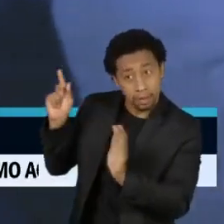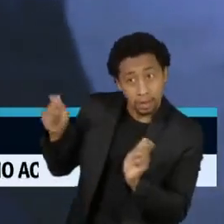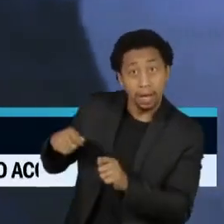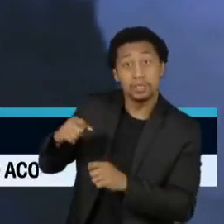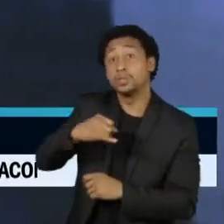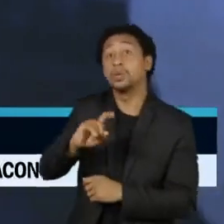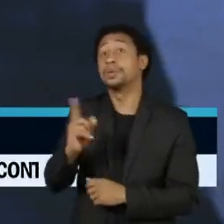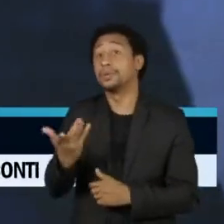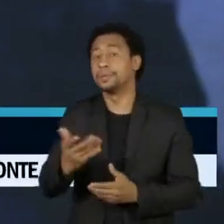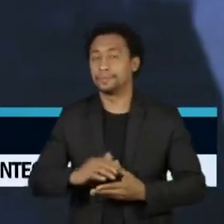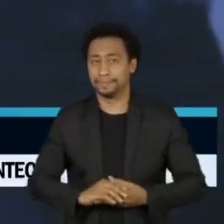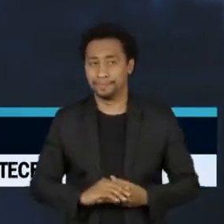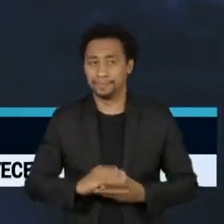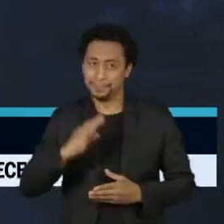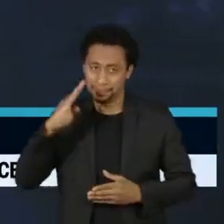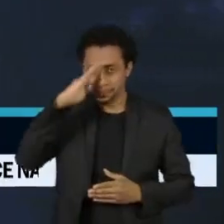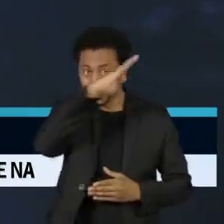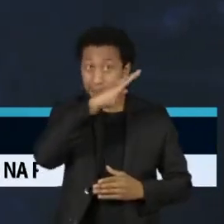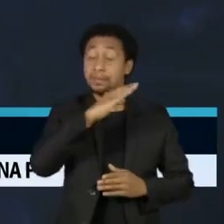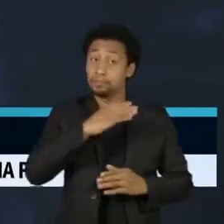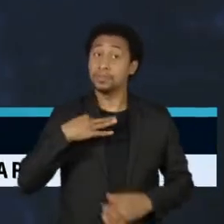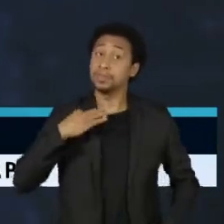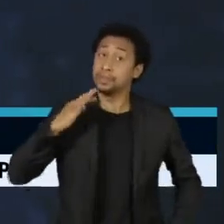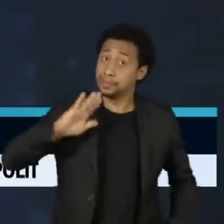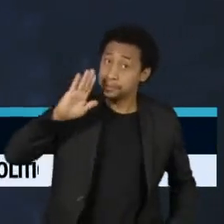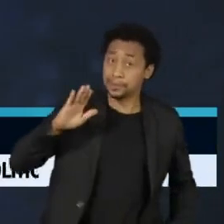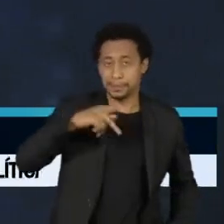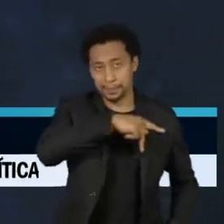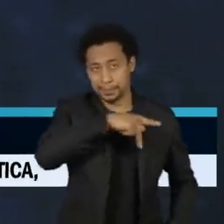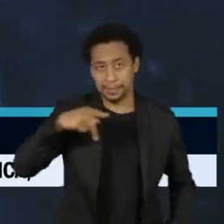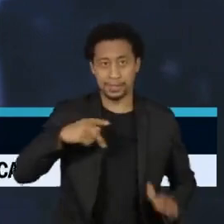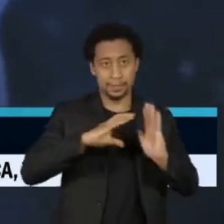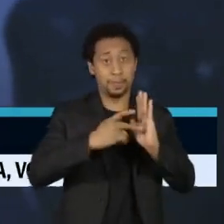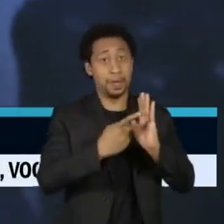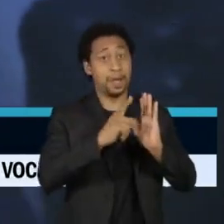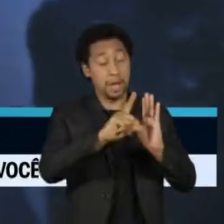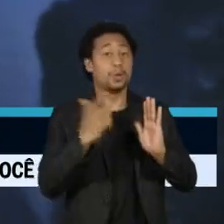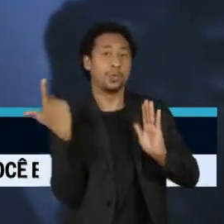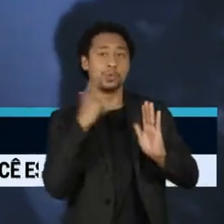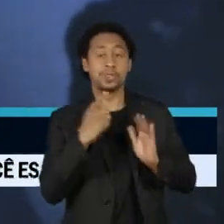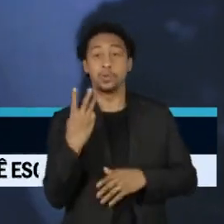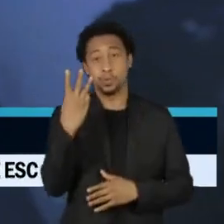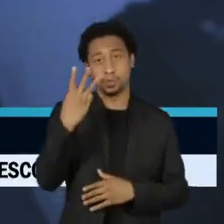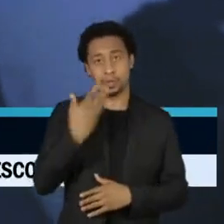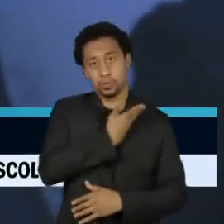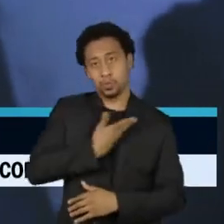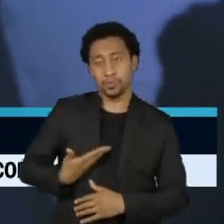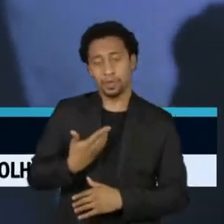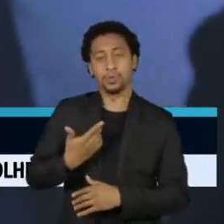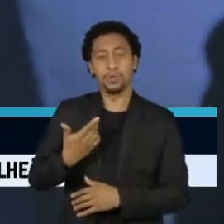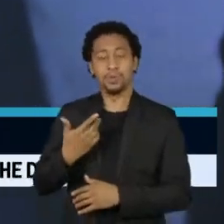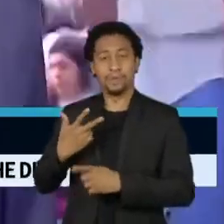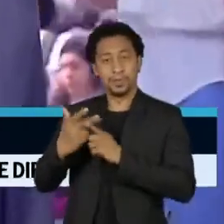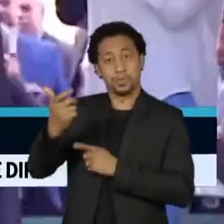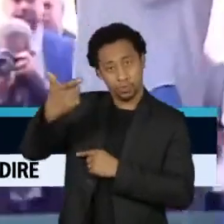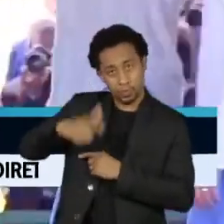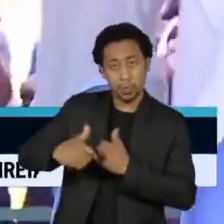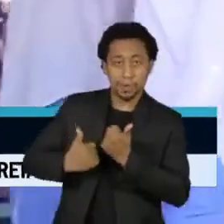O presidente Jair Bolsonaro, candidato à reeleição pelo PL, recebeu hoje o apoio de mais 3 governadores reeleitos no último